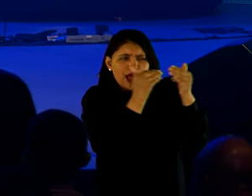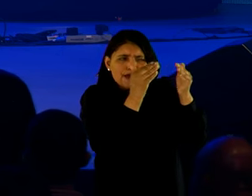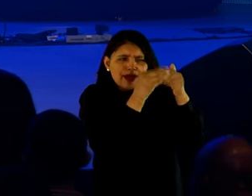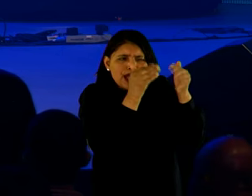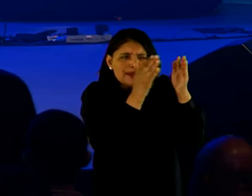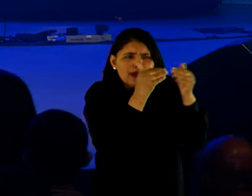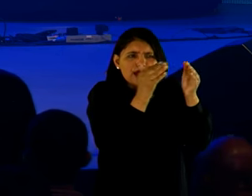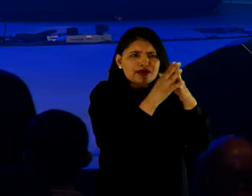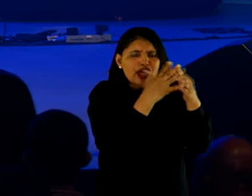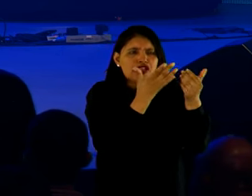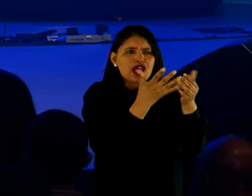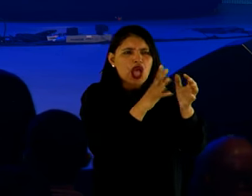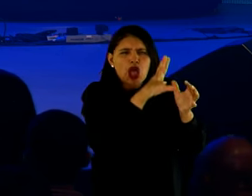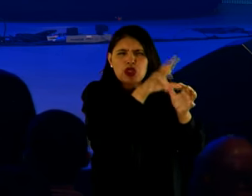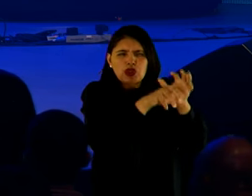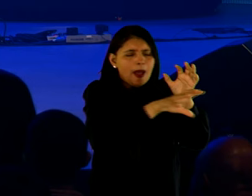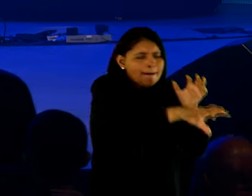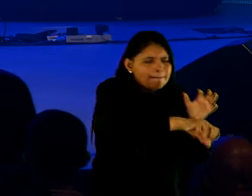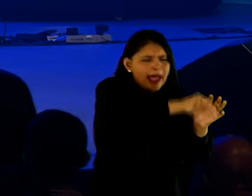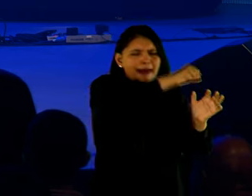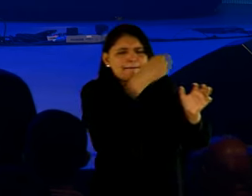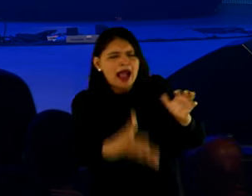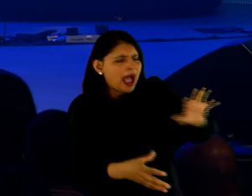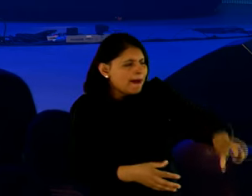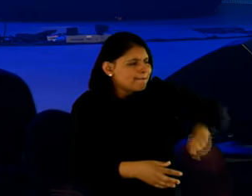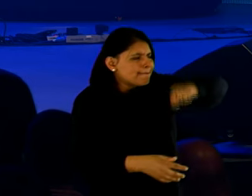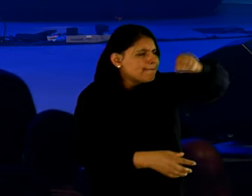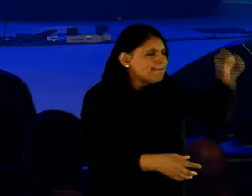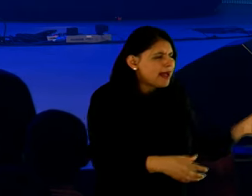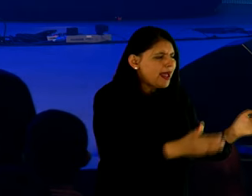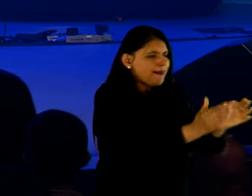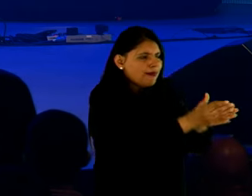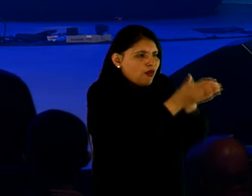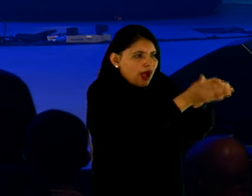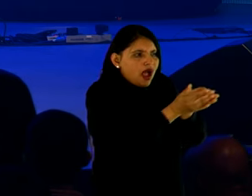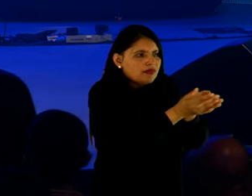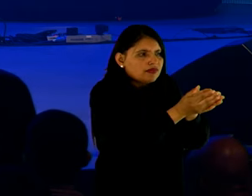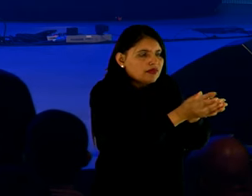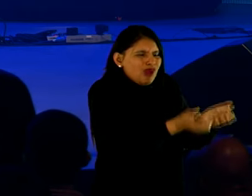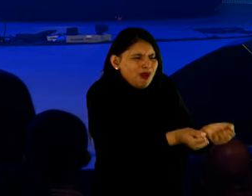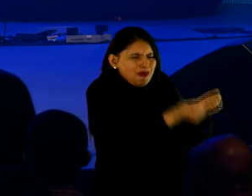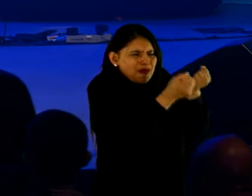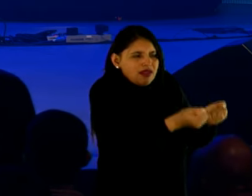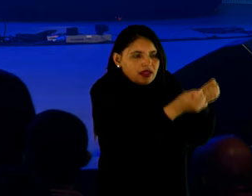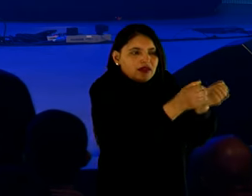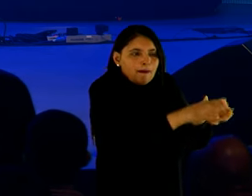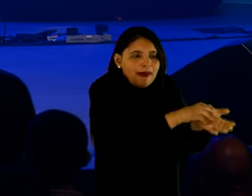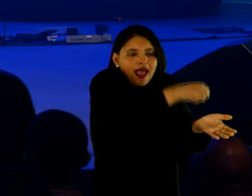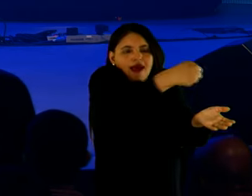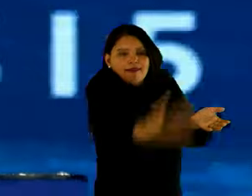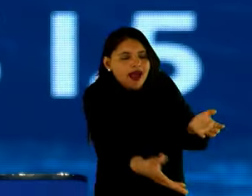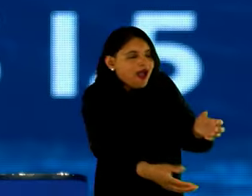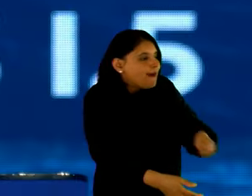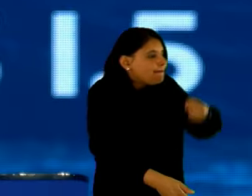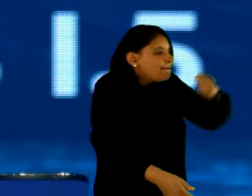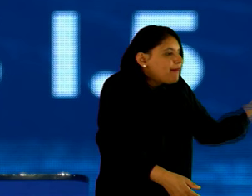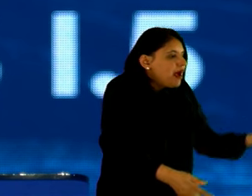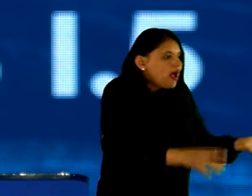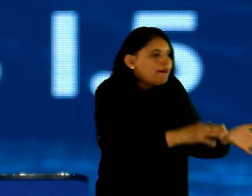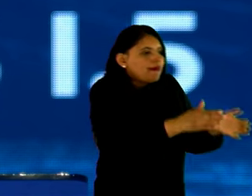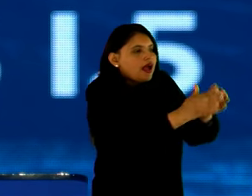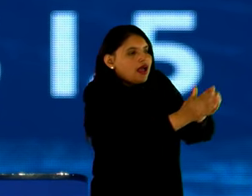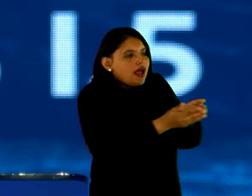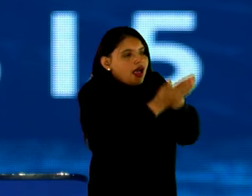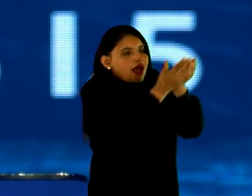começaram a lançar as cargas que estavam no navio para aliviarem o seu peso. Uma tempestade